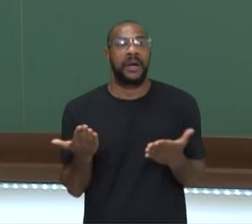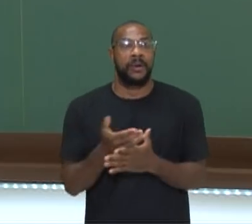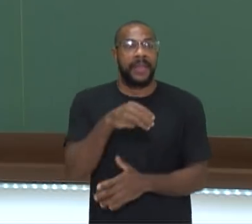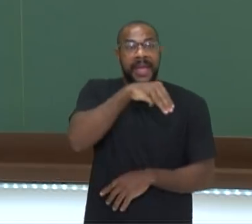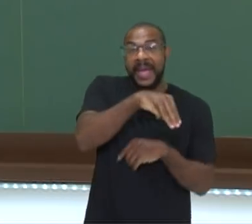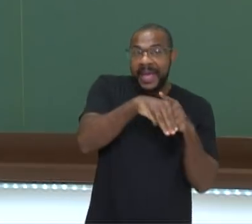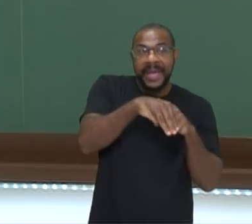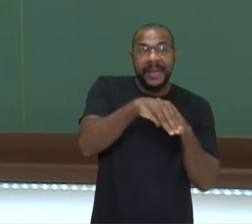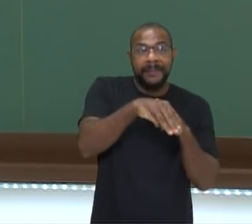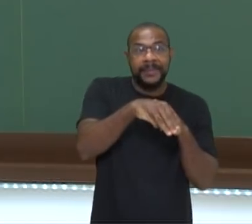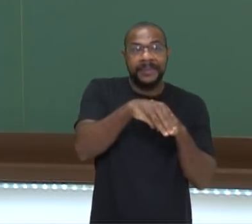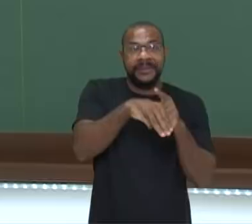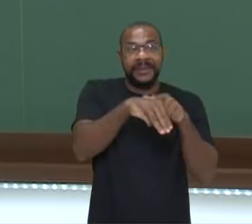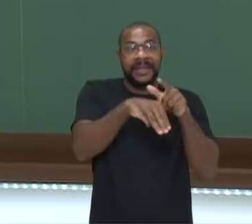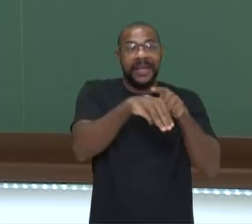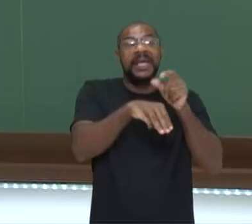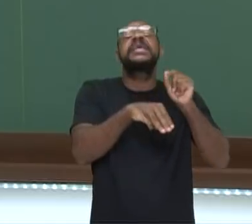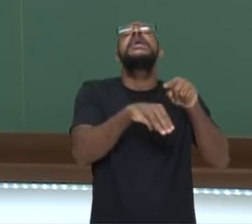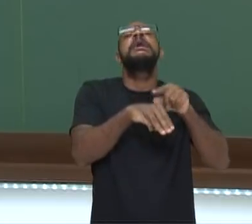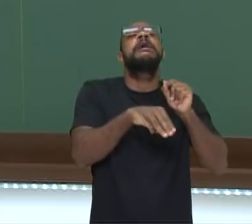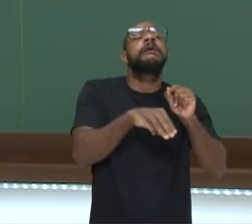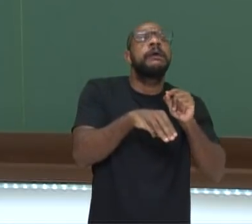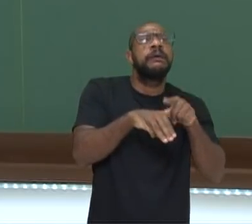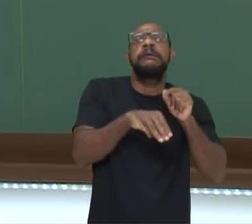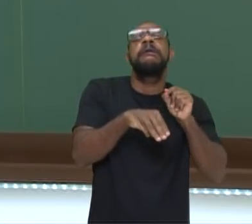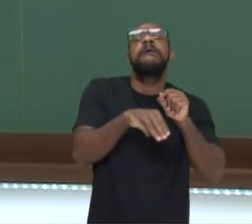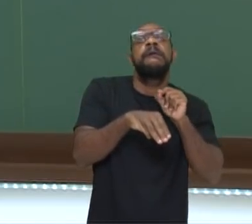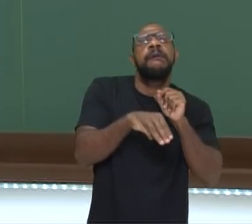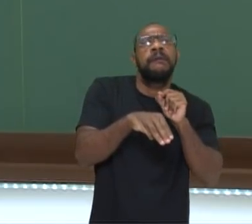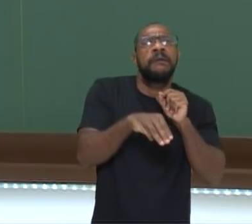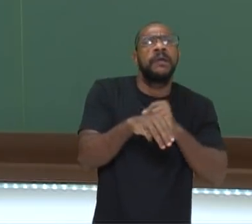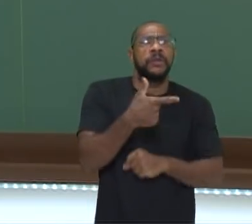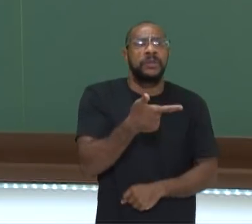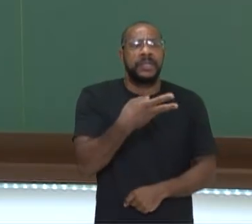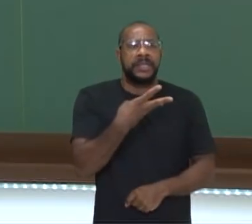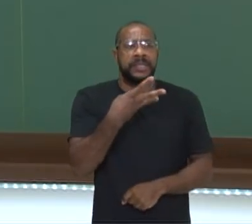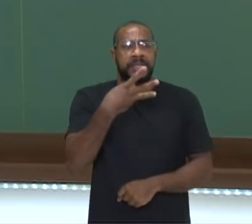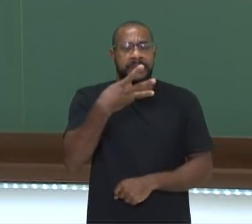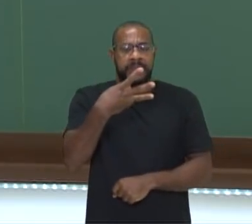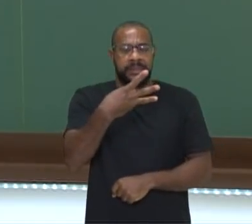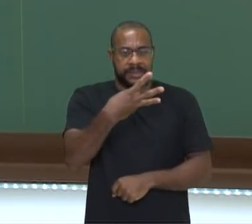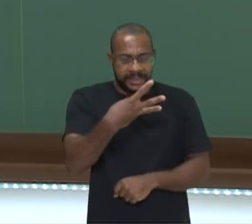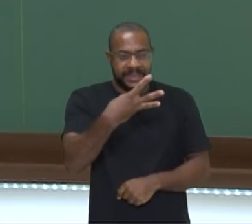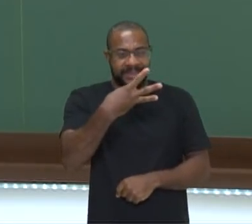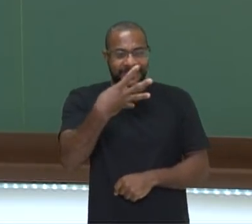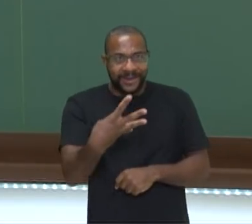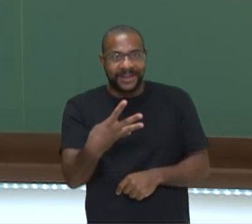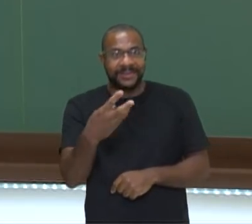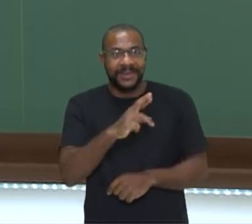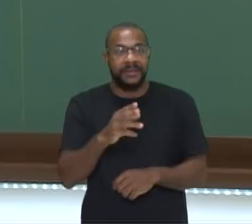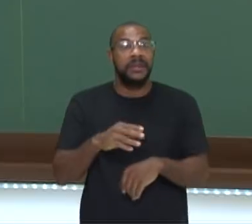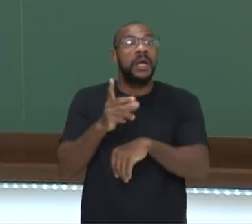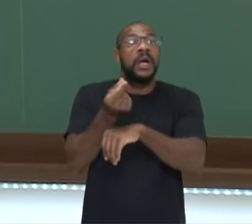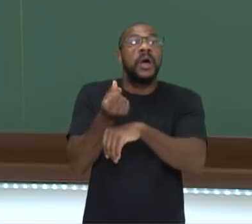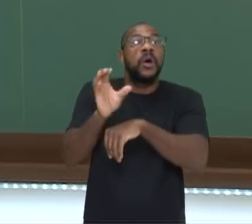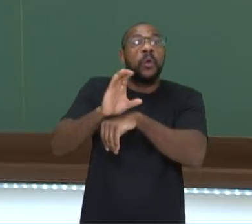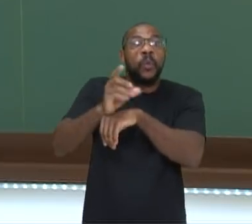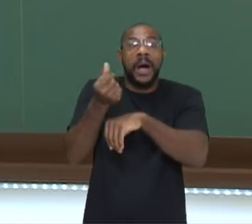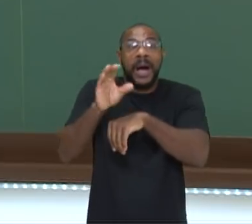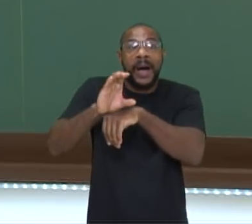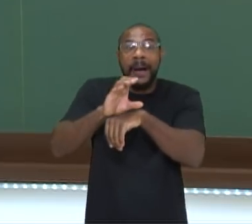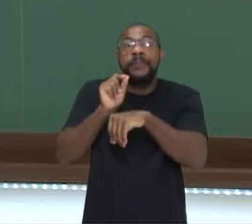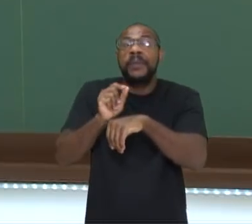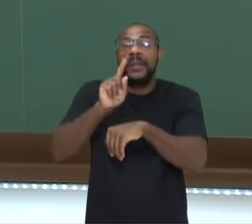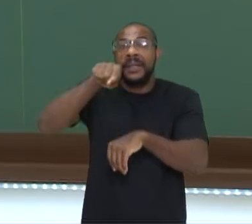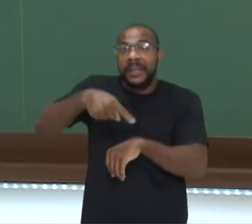capital. O novo montante, depois da segunda aplicação, é R$ 234. O capital nessa